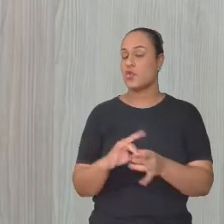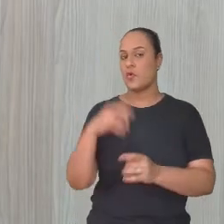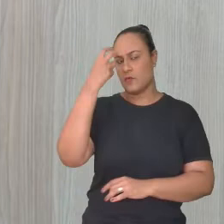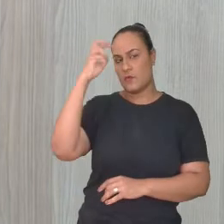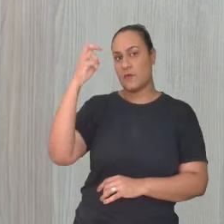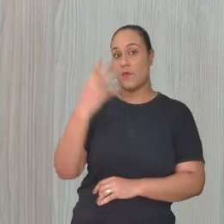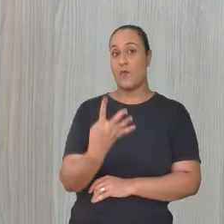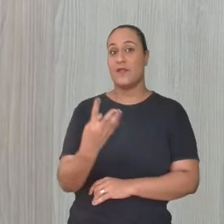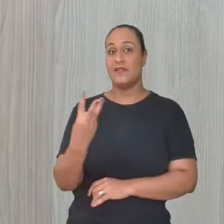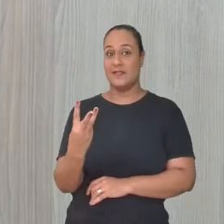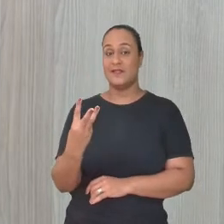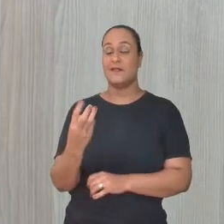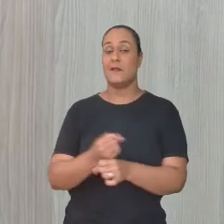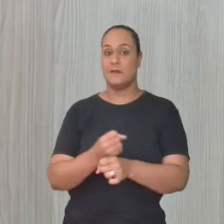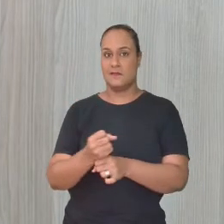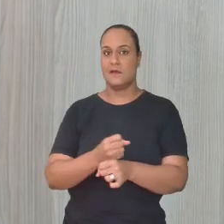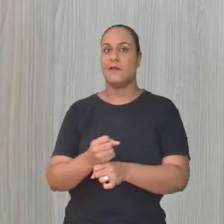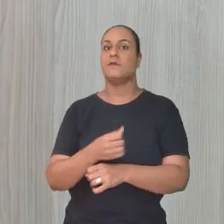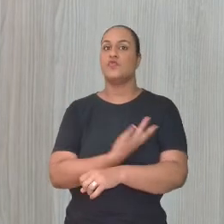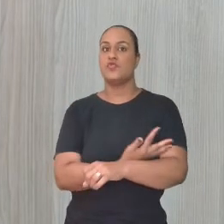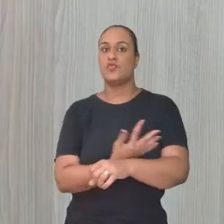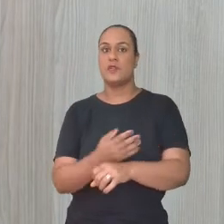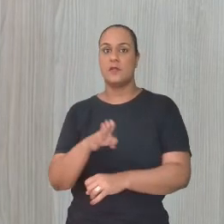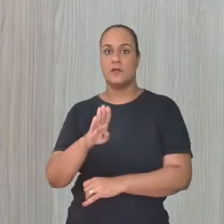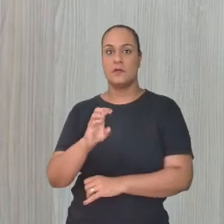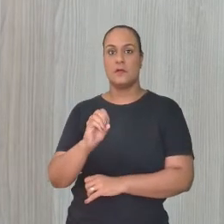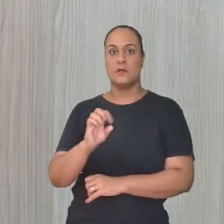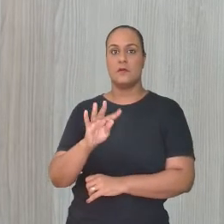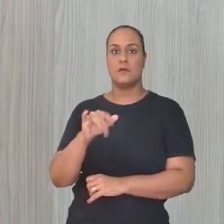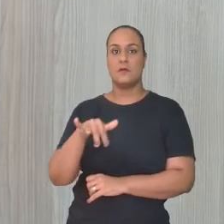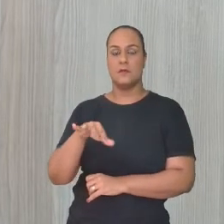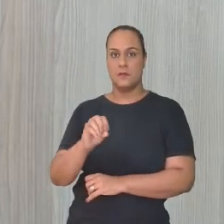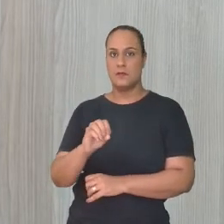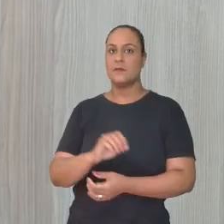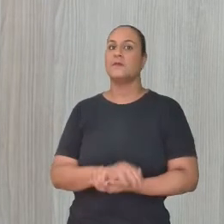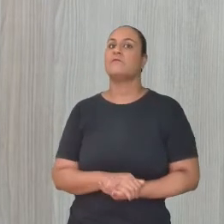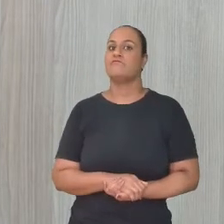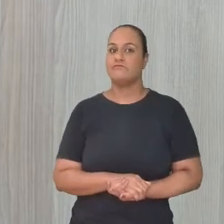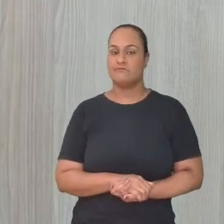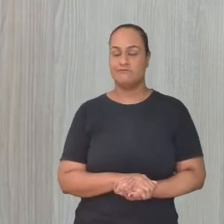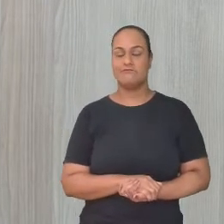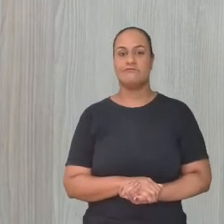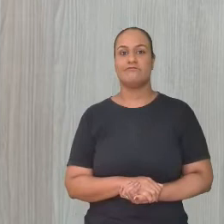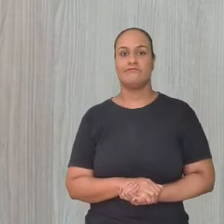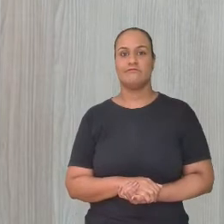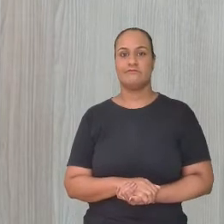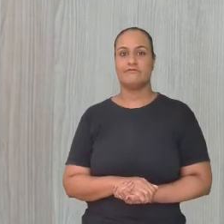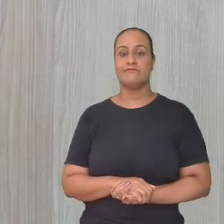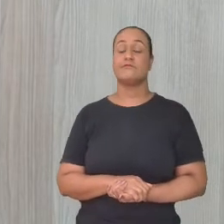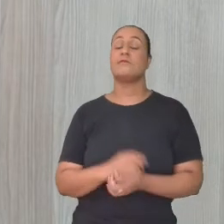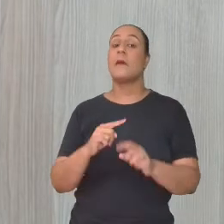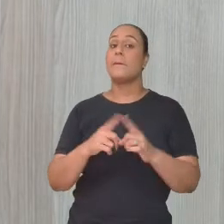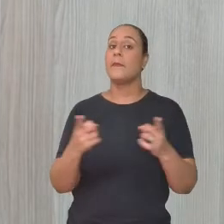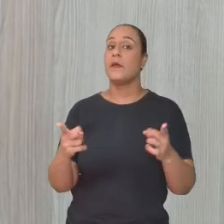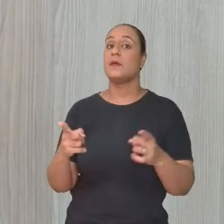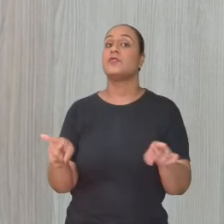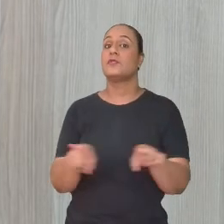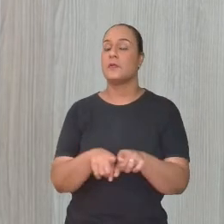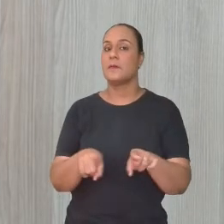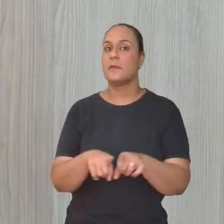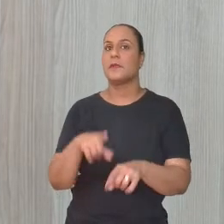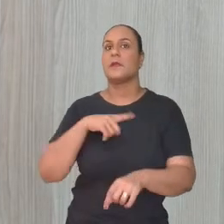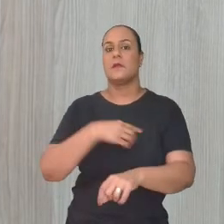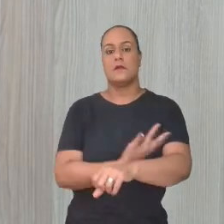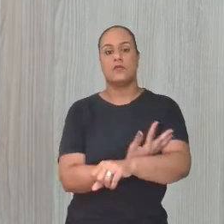43 anos o nosso Jardim Botânico, professora. 1º de agosto de 1979. Mas tem o nosso queridíssimo Jardim Botânico,